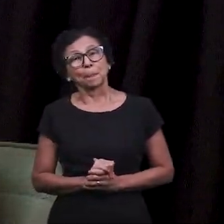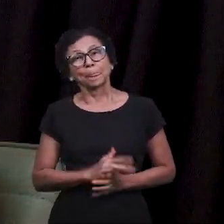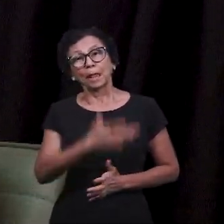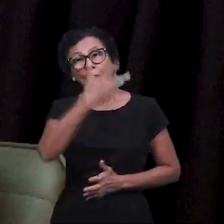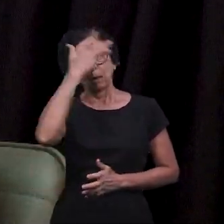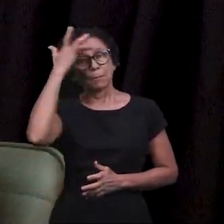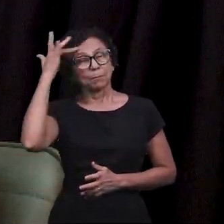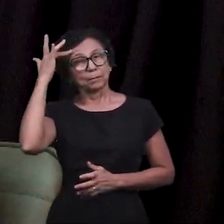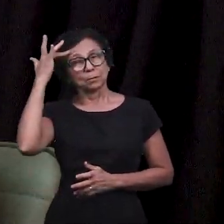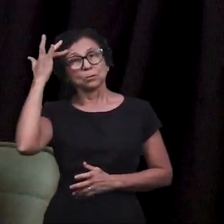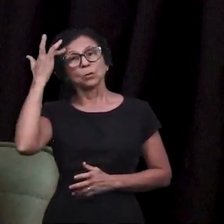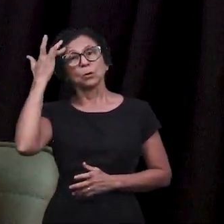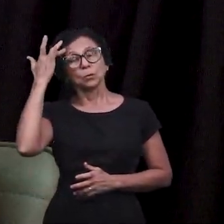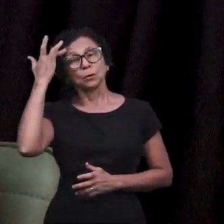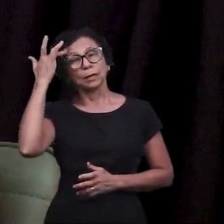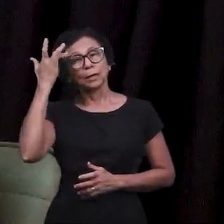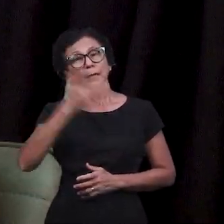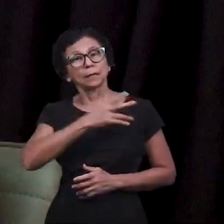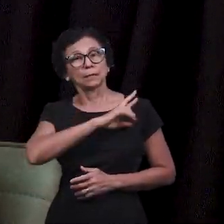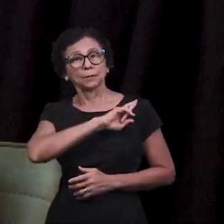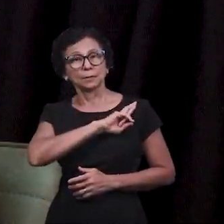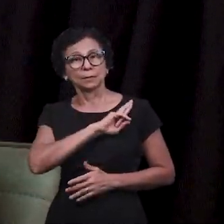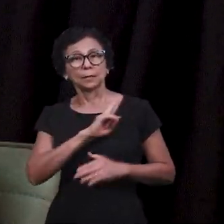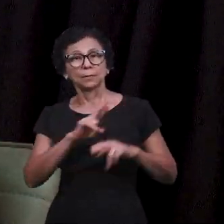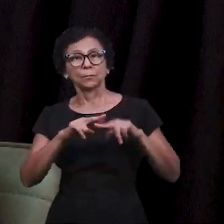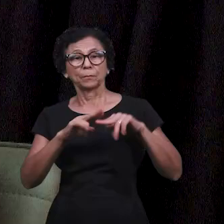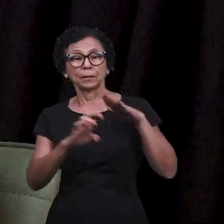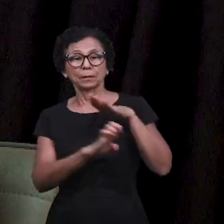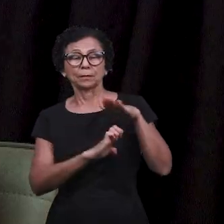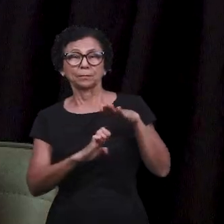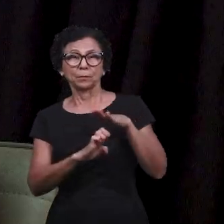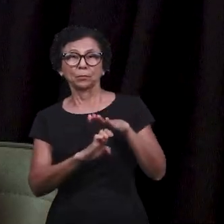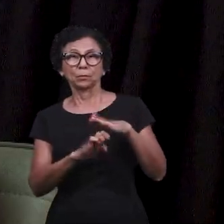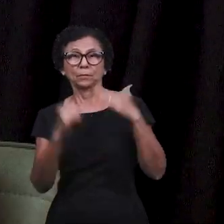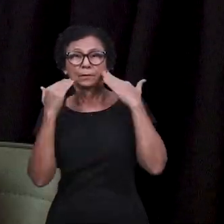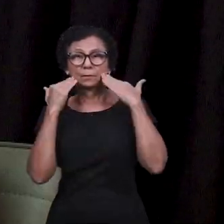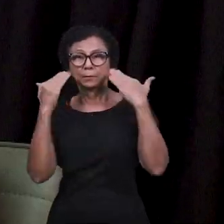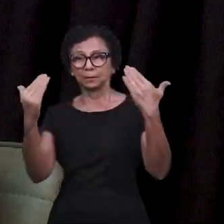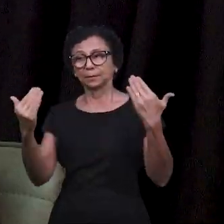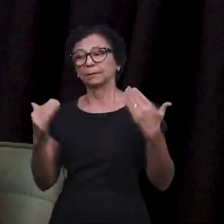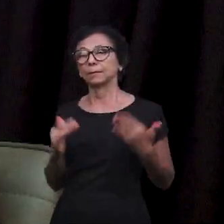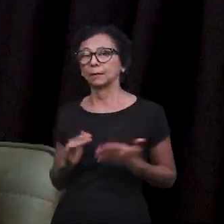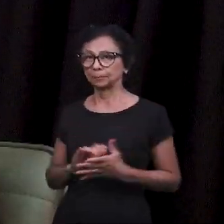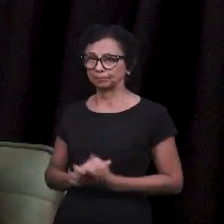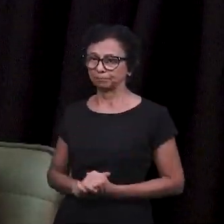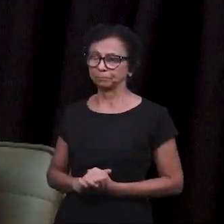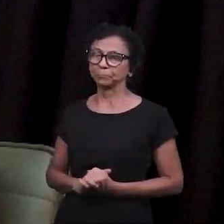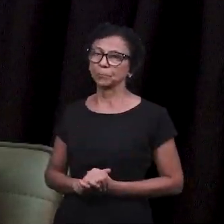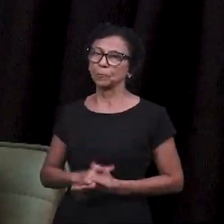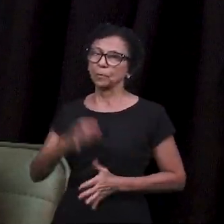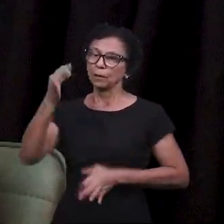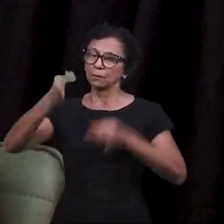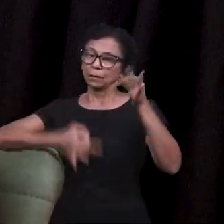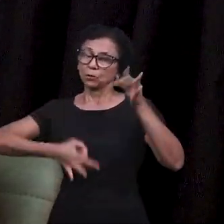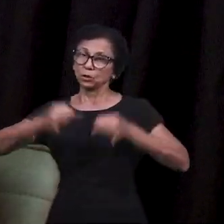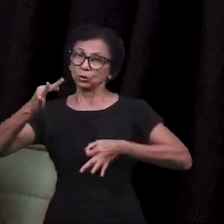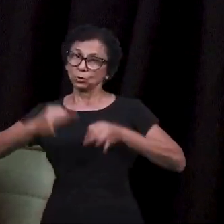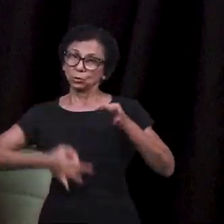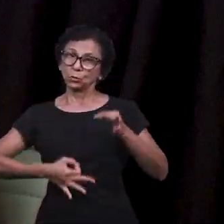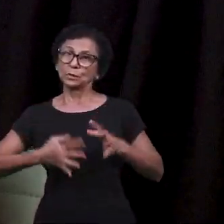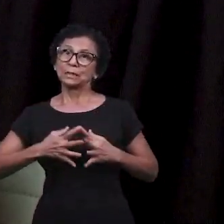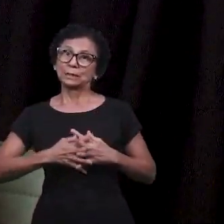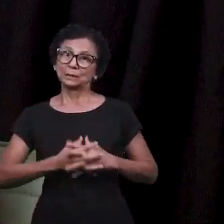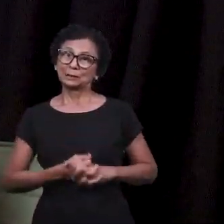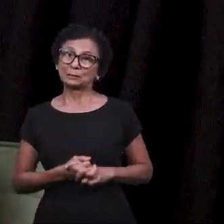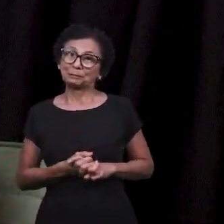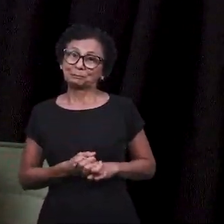Exato. Então, a lei de corrupção, ela prevê a responsabilidade objetiva, sem dolo e culpa, né? Para